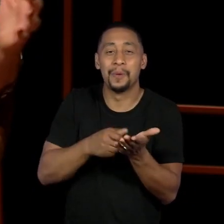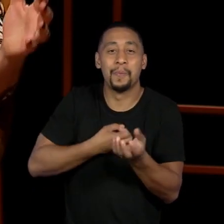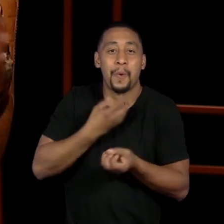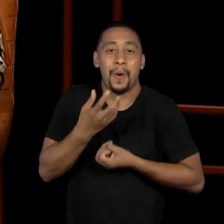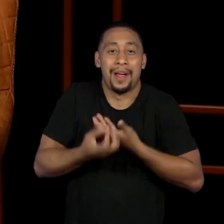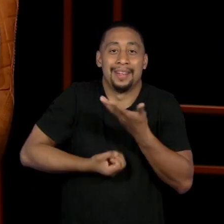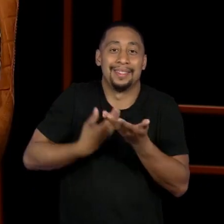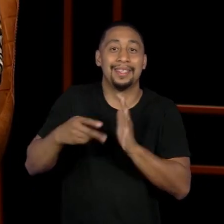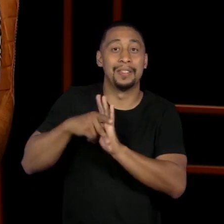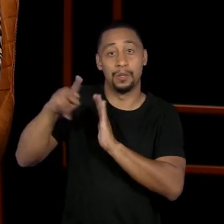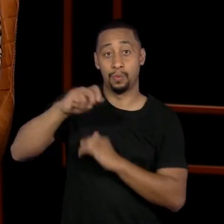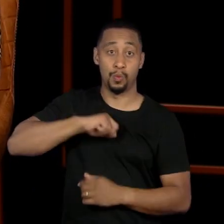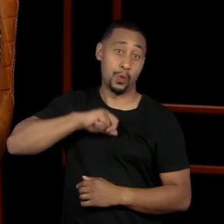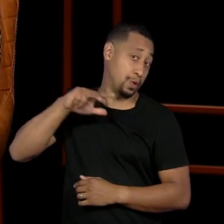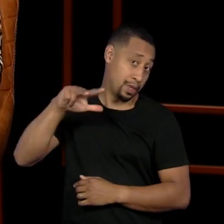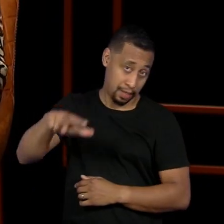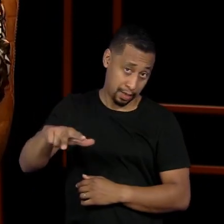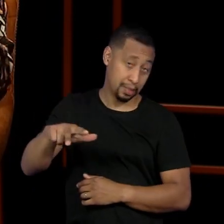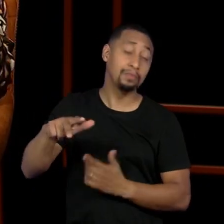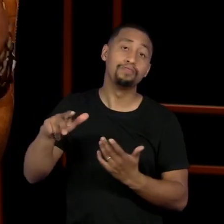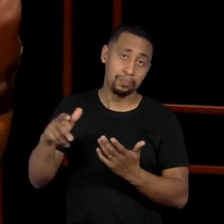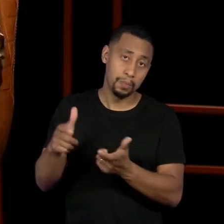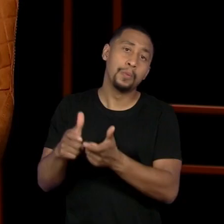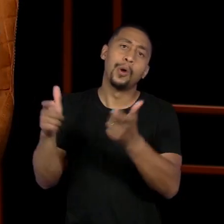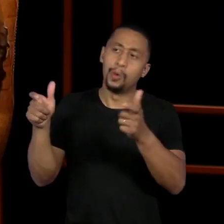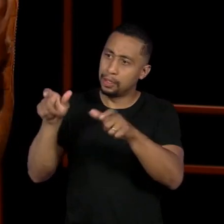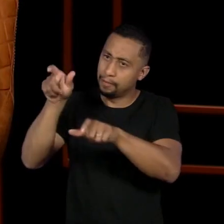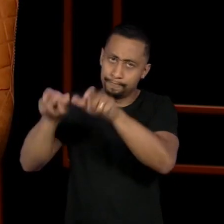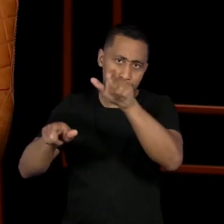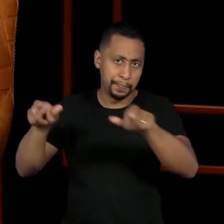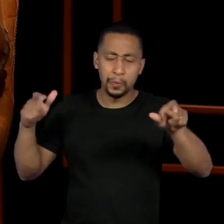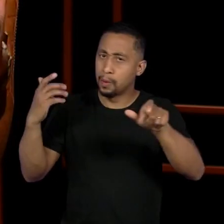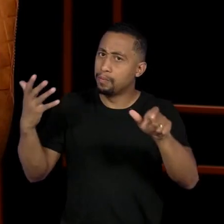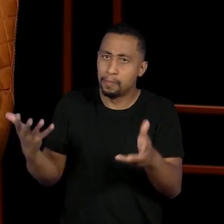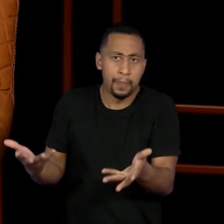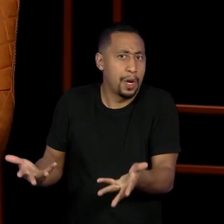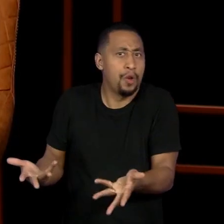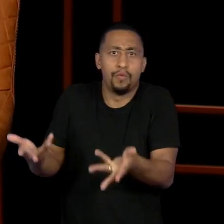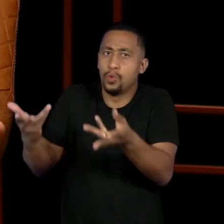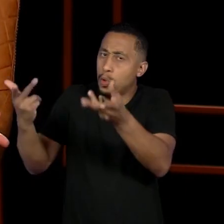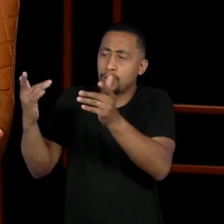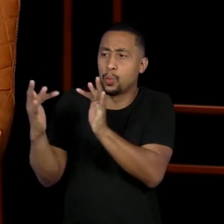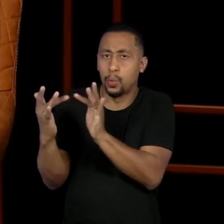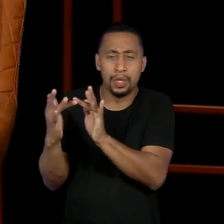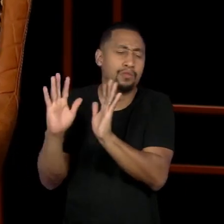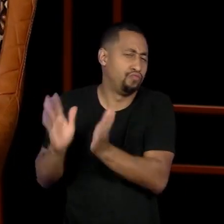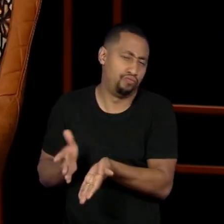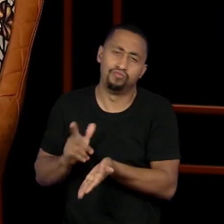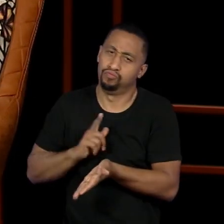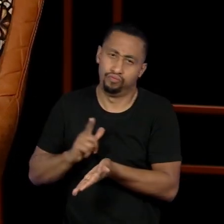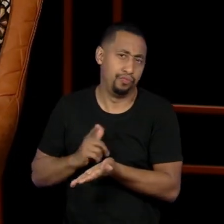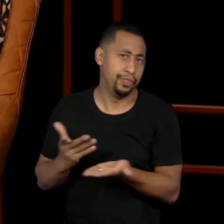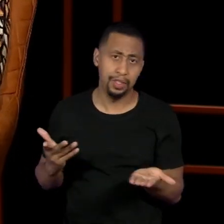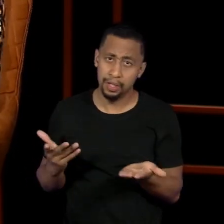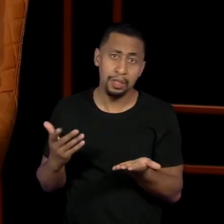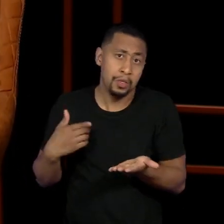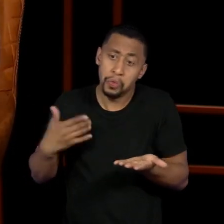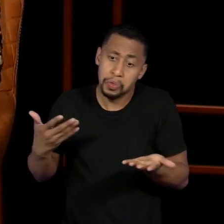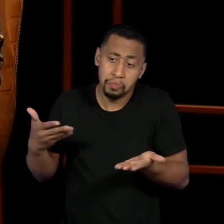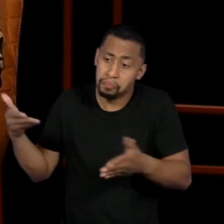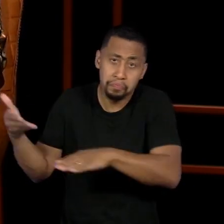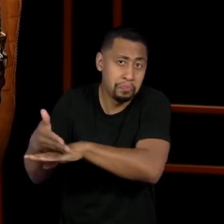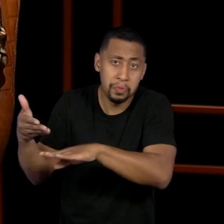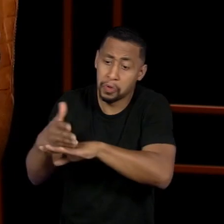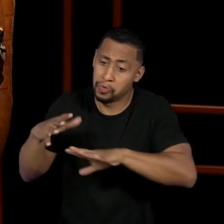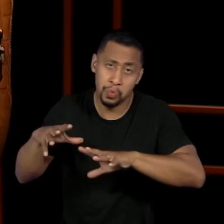grande maioria de poetas maravilhosos, eles já estavam nesse caldeirão e nós assistíamos a tudo, e eu super